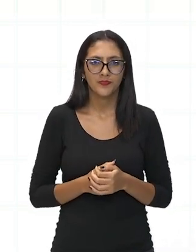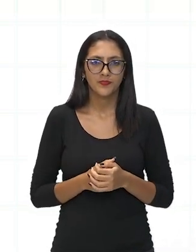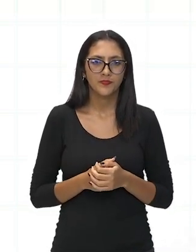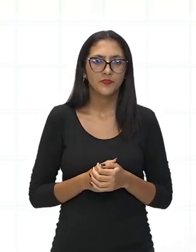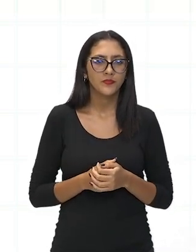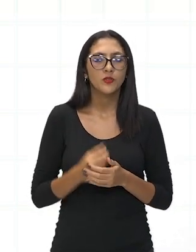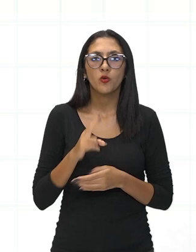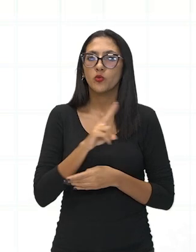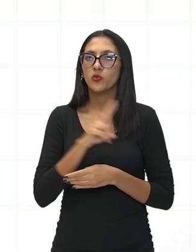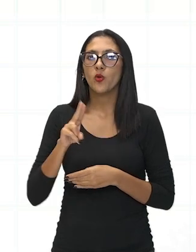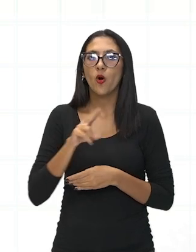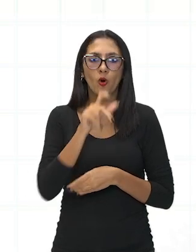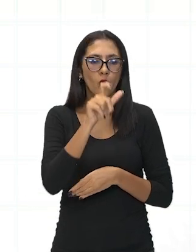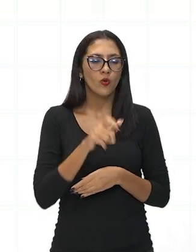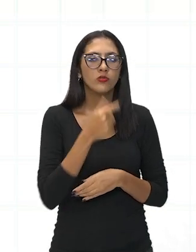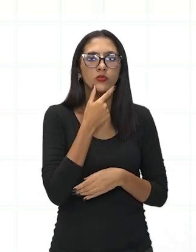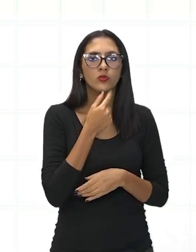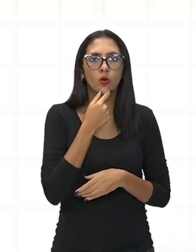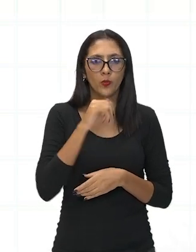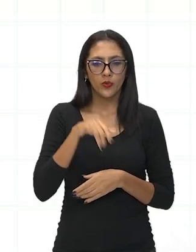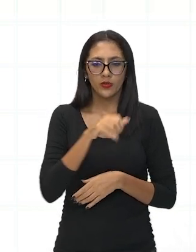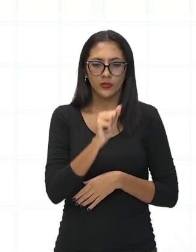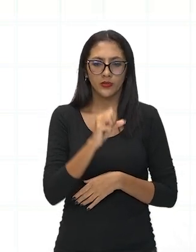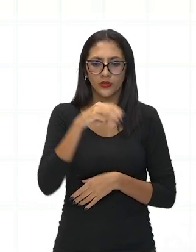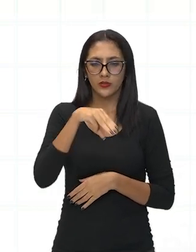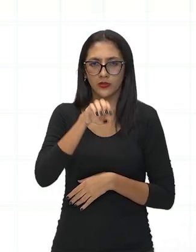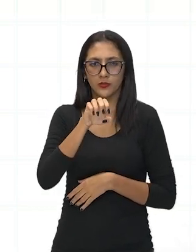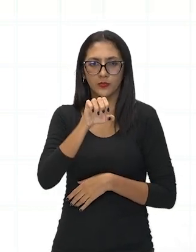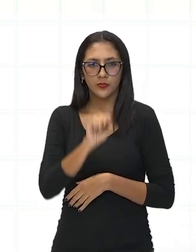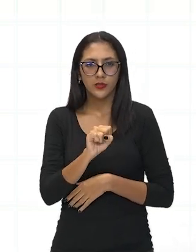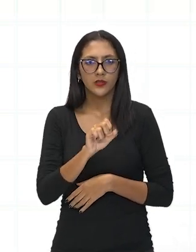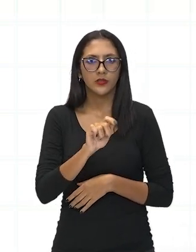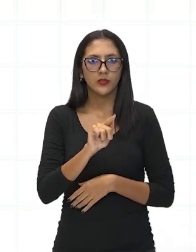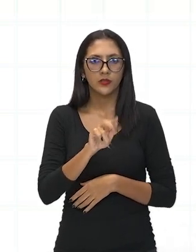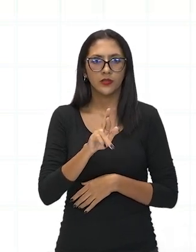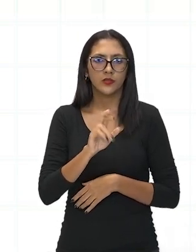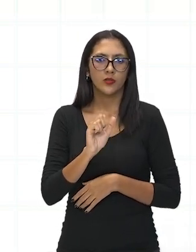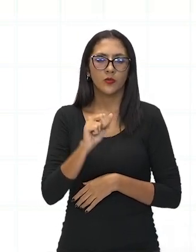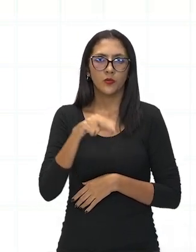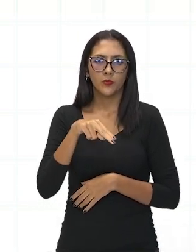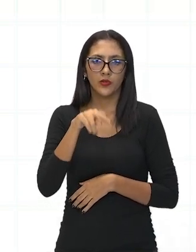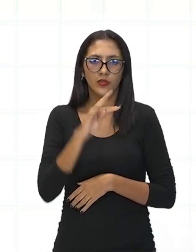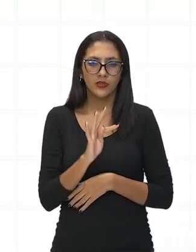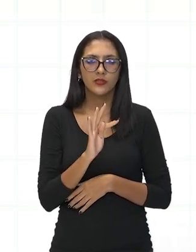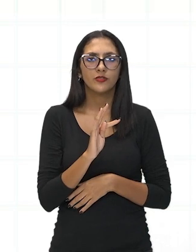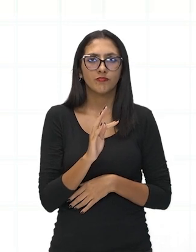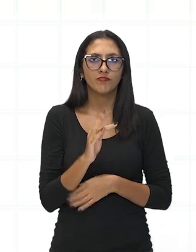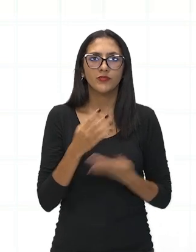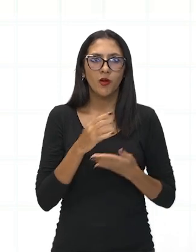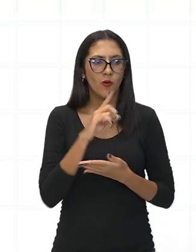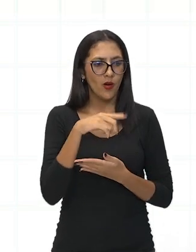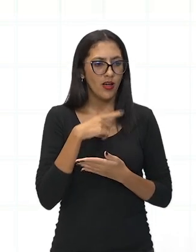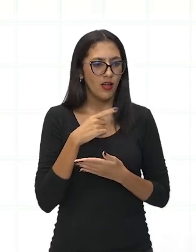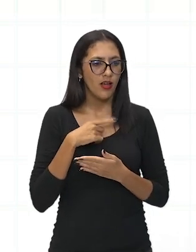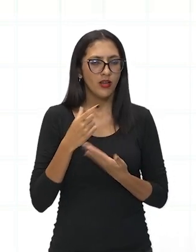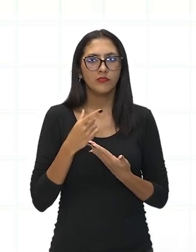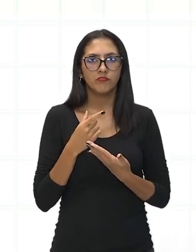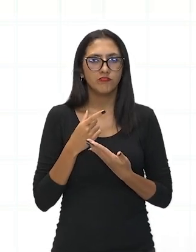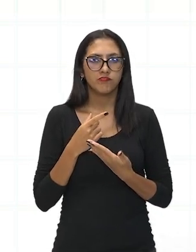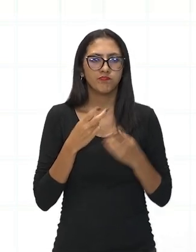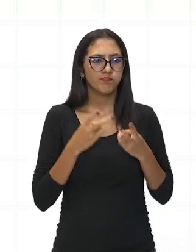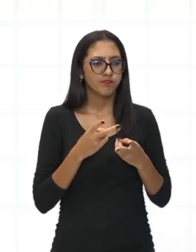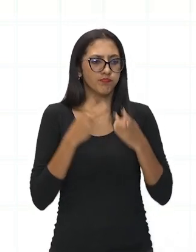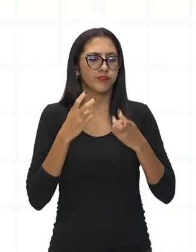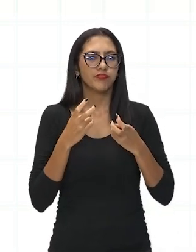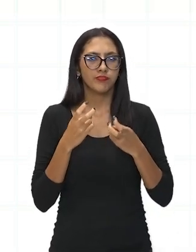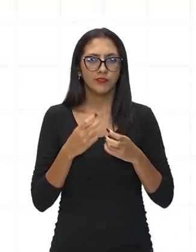James Grant. Então, eu tô contando para vocês, né? Então, dizendo que ele teve uma reação assim impressionante, ficou muito calmo,